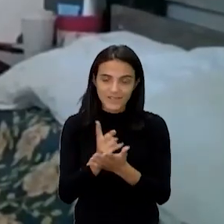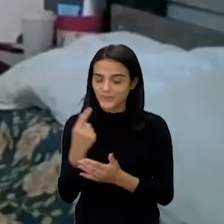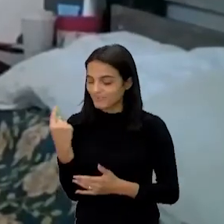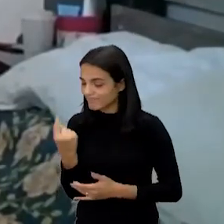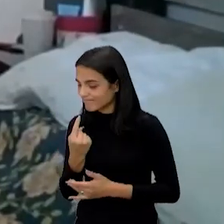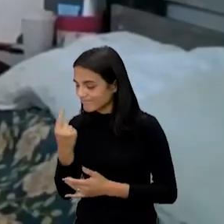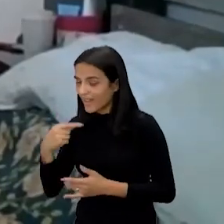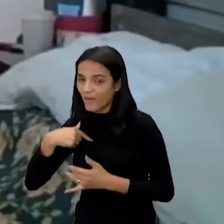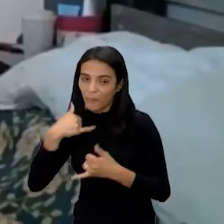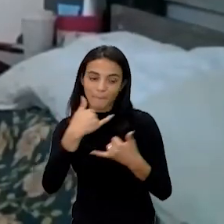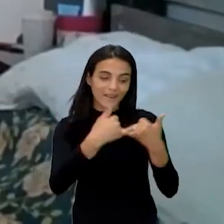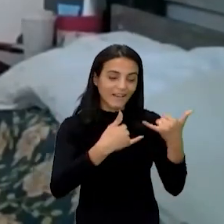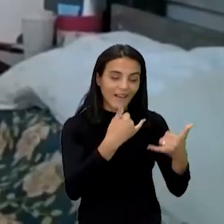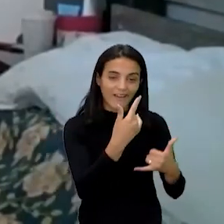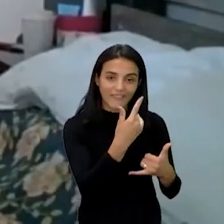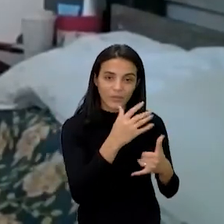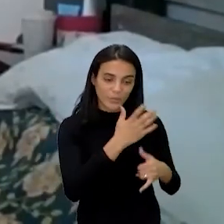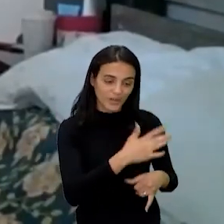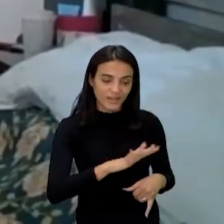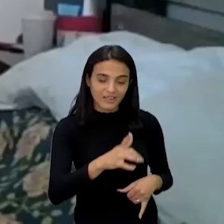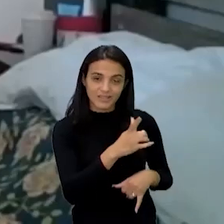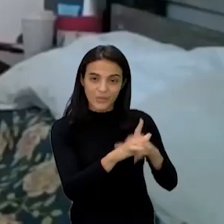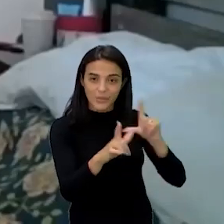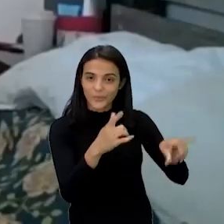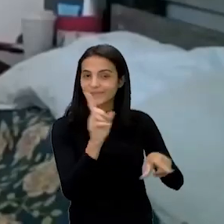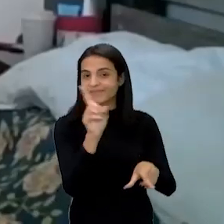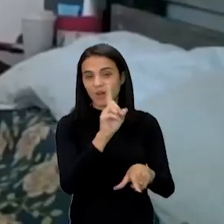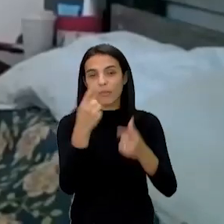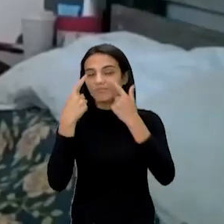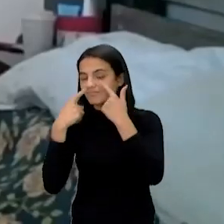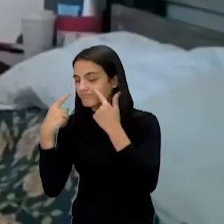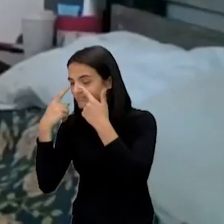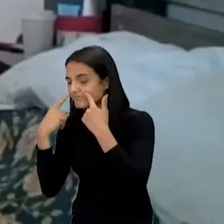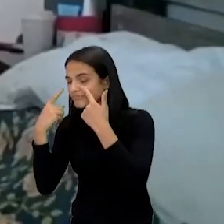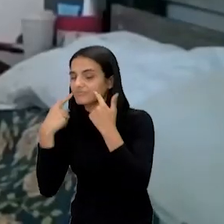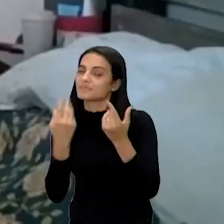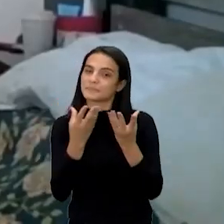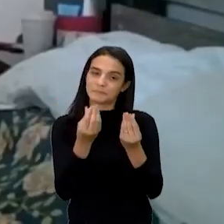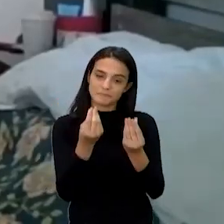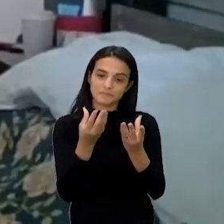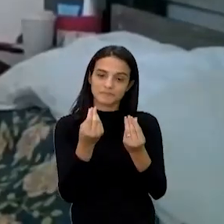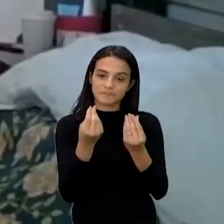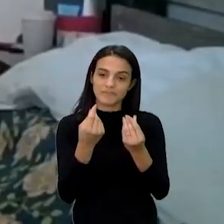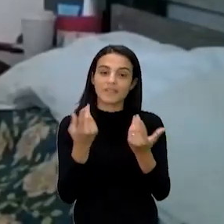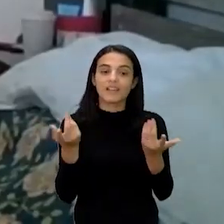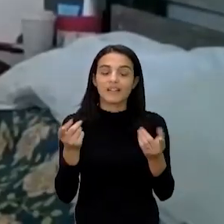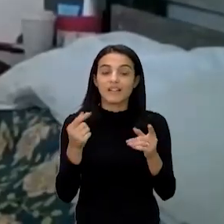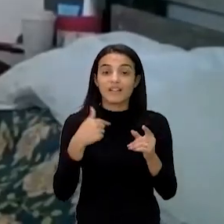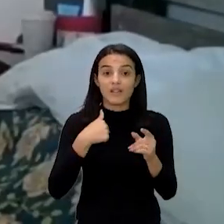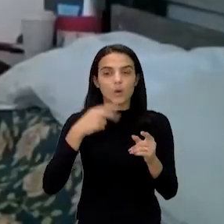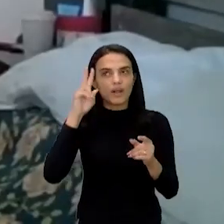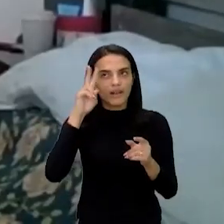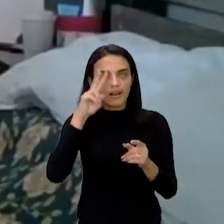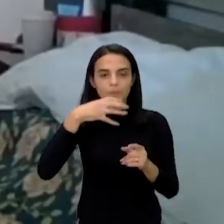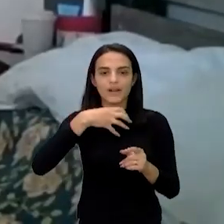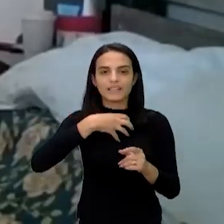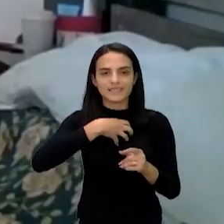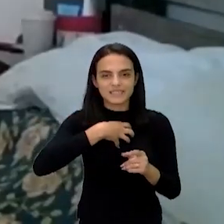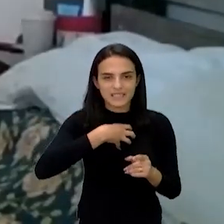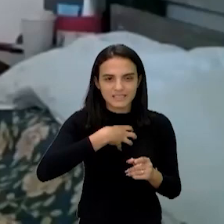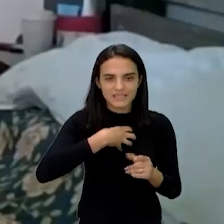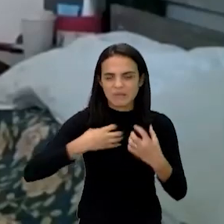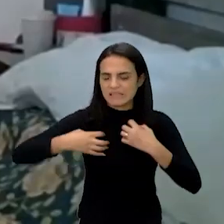outras crianças, chorava muito. Tá? Eu lembro bem, assim, das sensações que eu tinha, né? Nó na